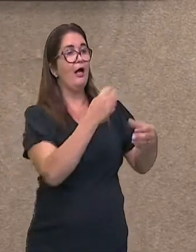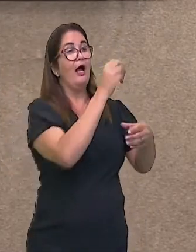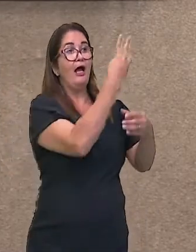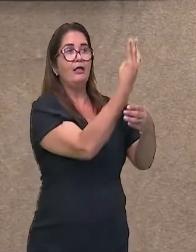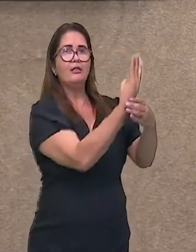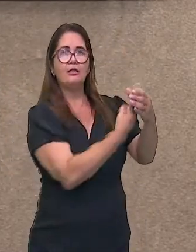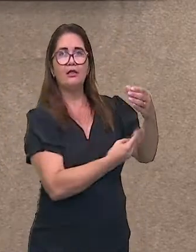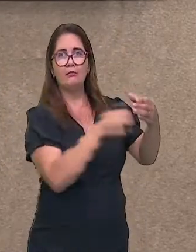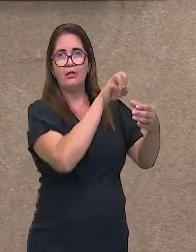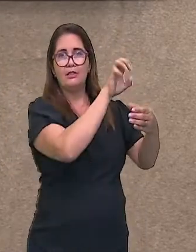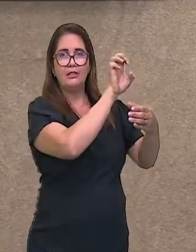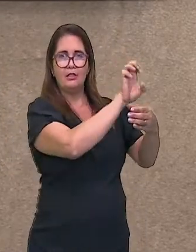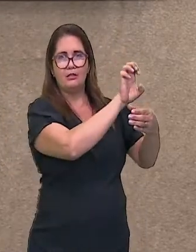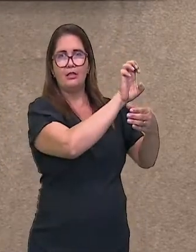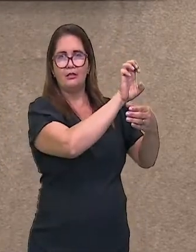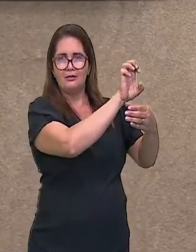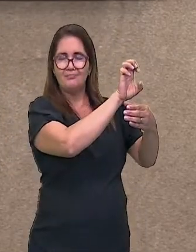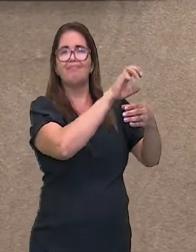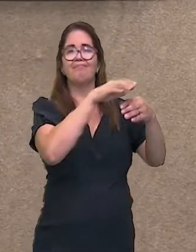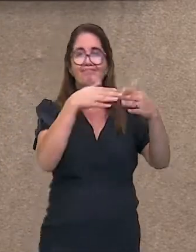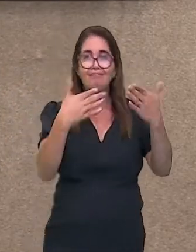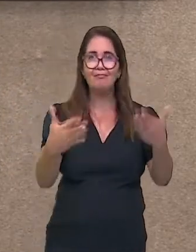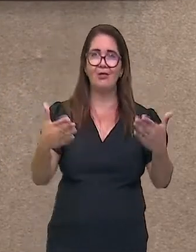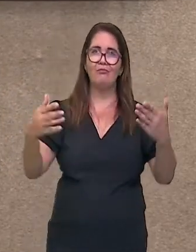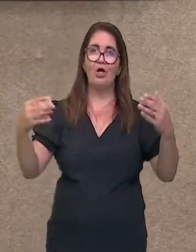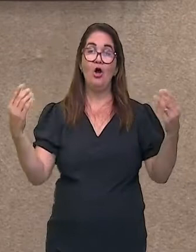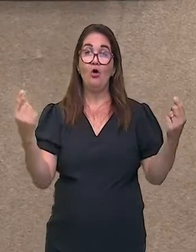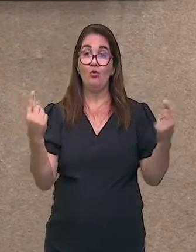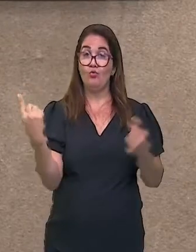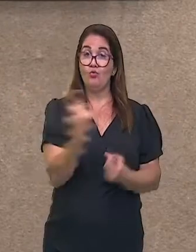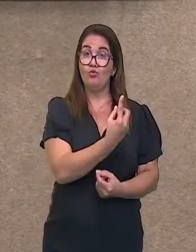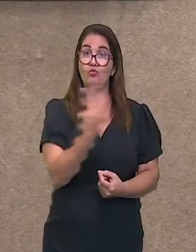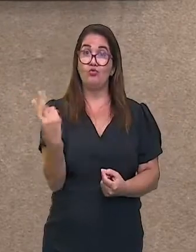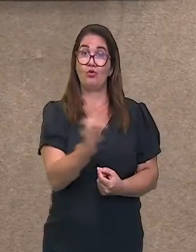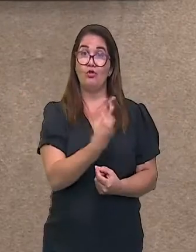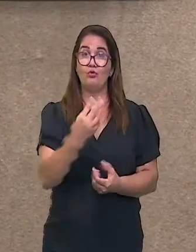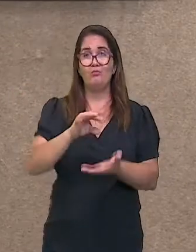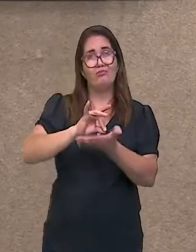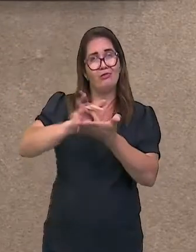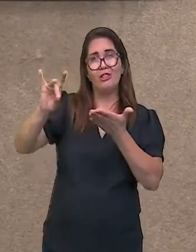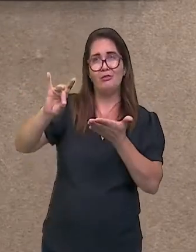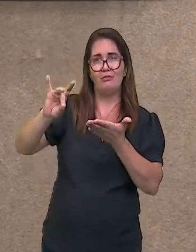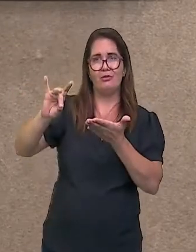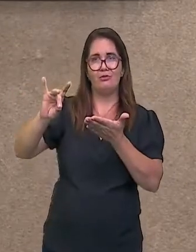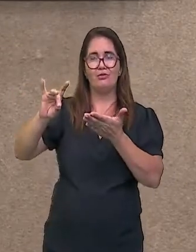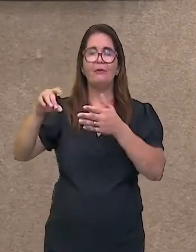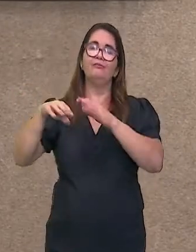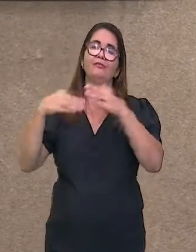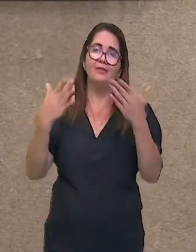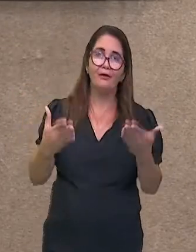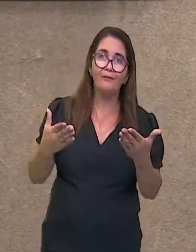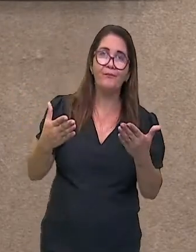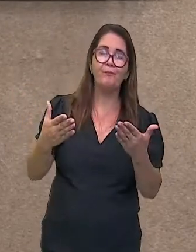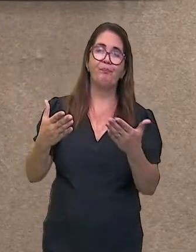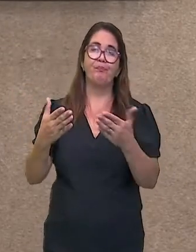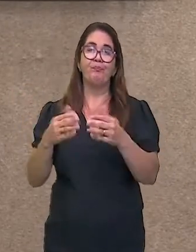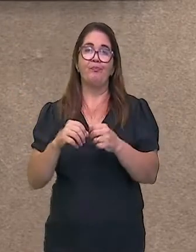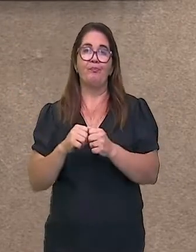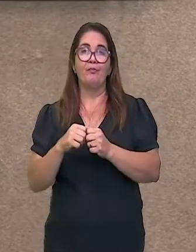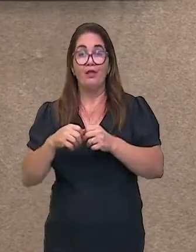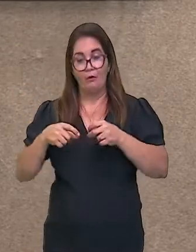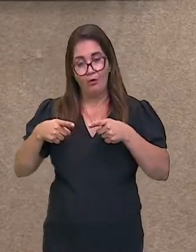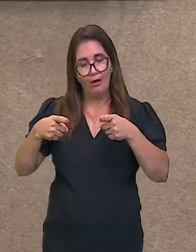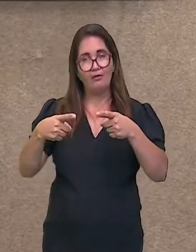na Primeira Guerra Mundial ficaram conhecidos como, nós vimos, a Tríplice Aliança e a Tríplice Entente.